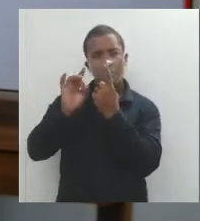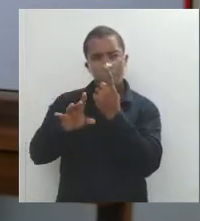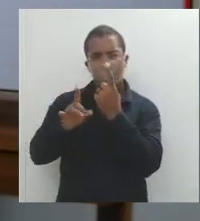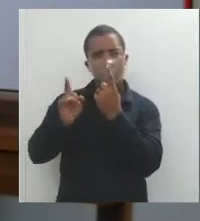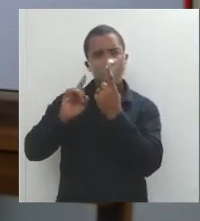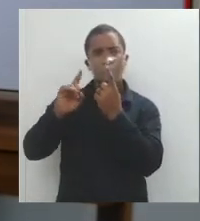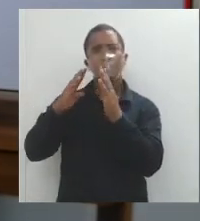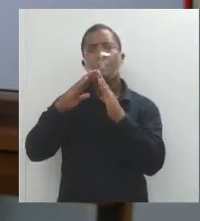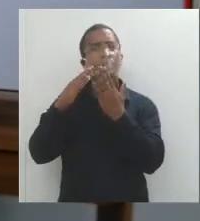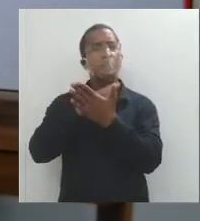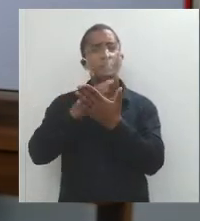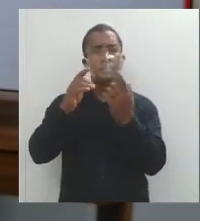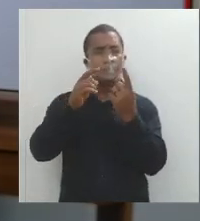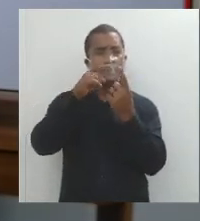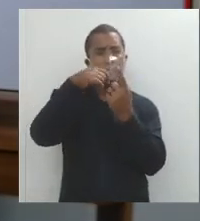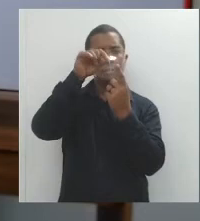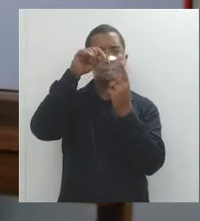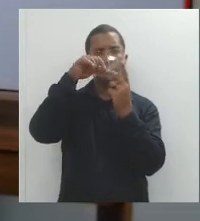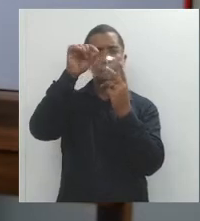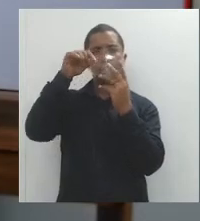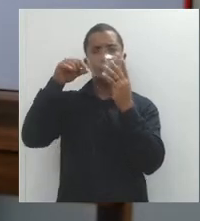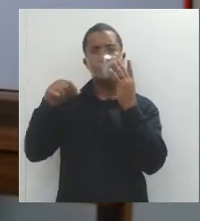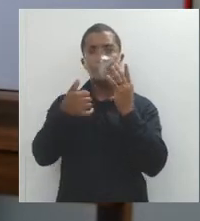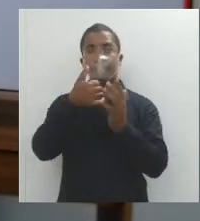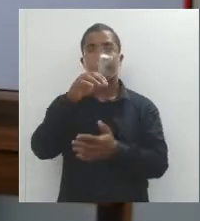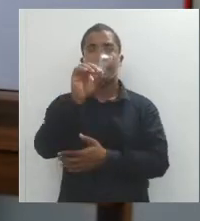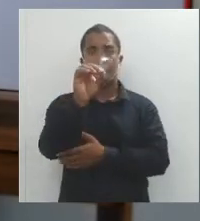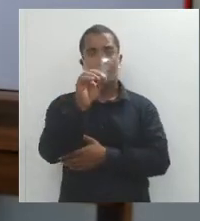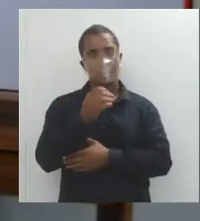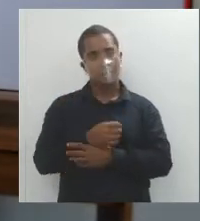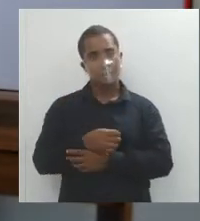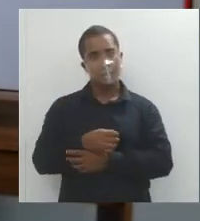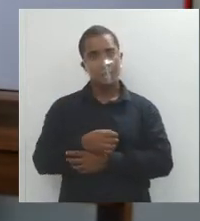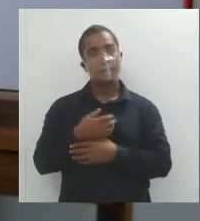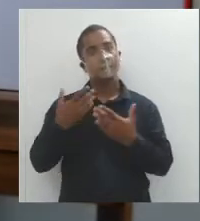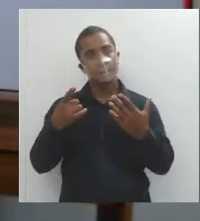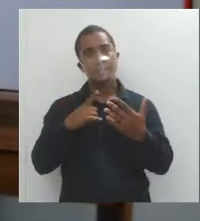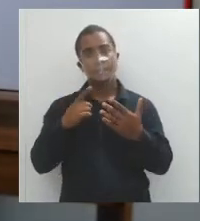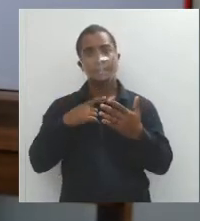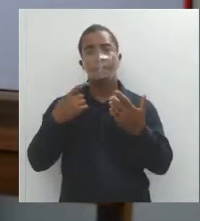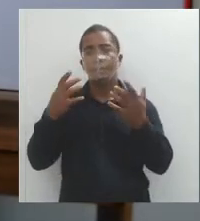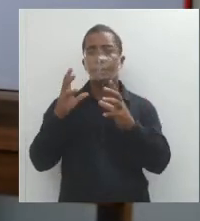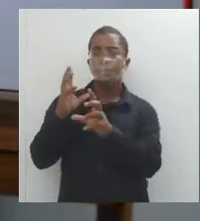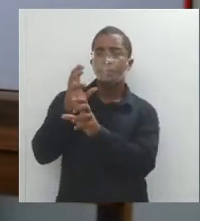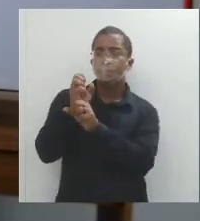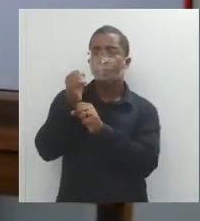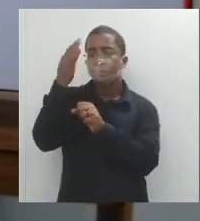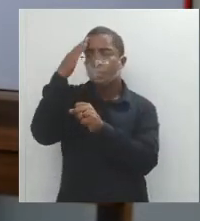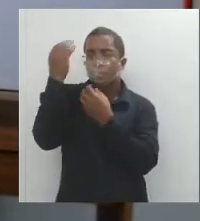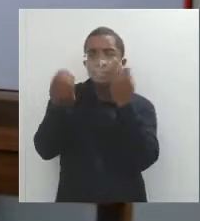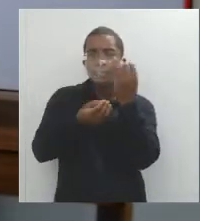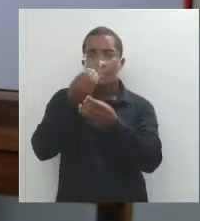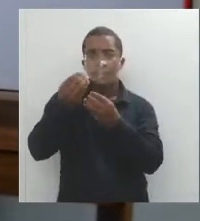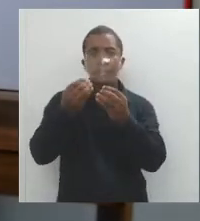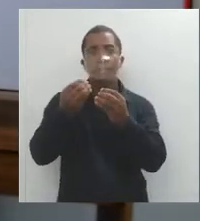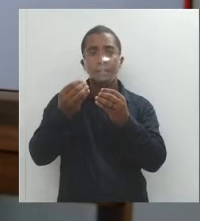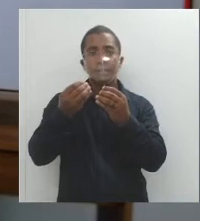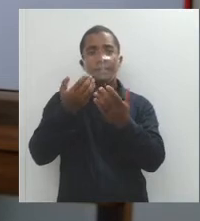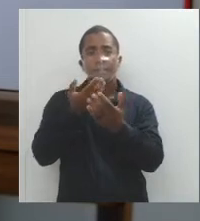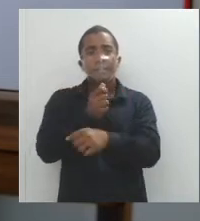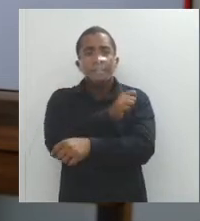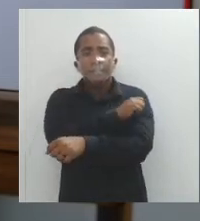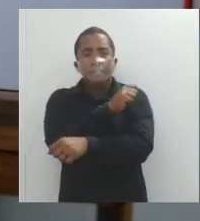que ter 10 disjuntores. Então, como é que eu calculo um disjuntor? O primeiro passo para calcular um disjuntor. Os alunos de engenharia e